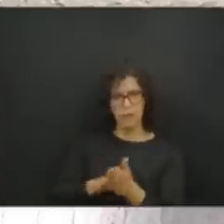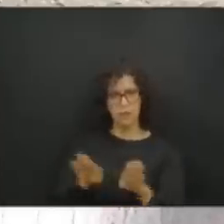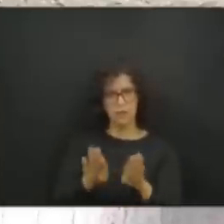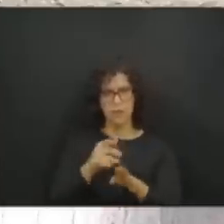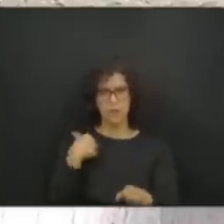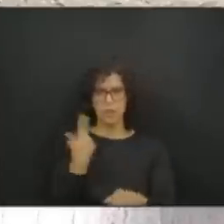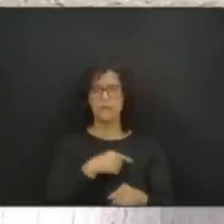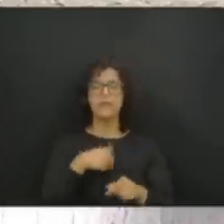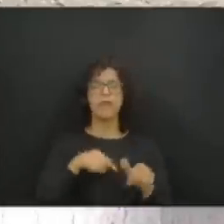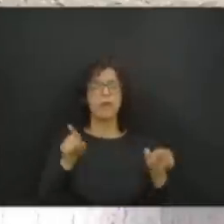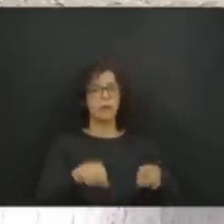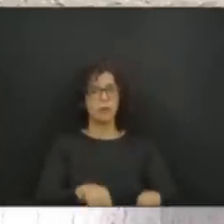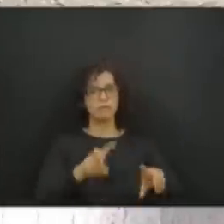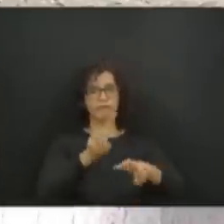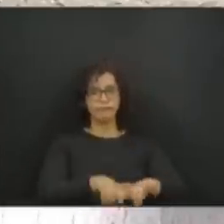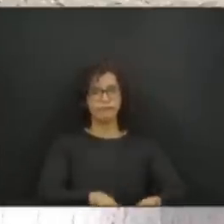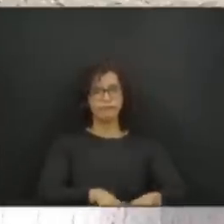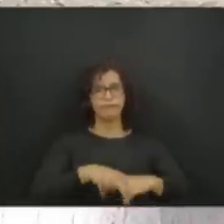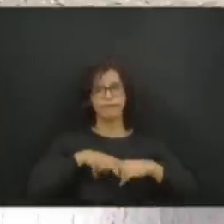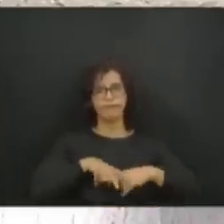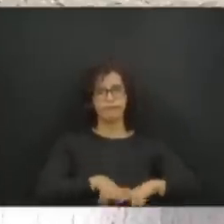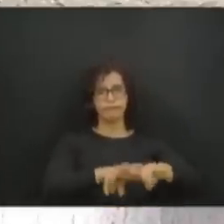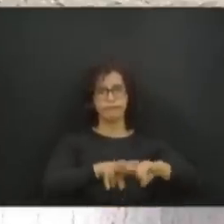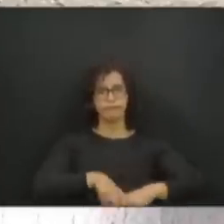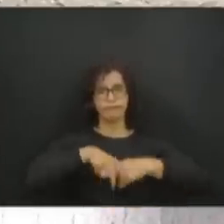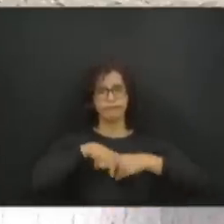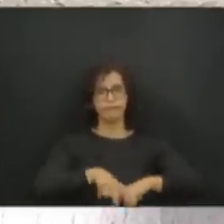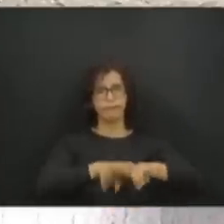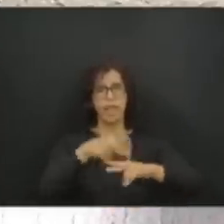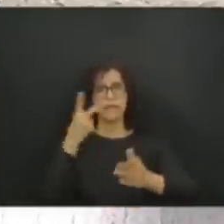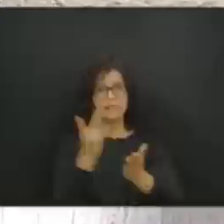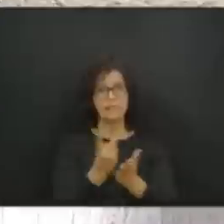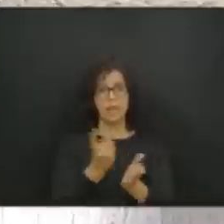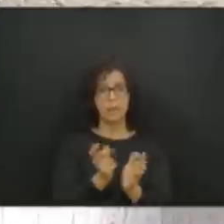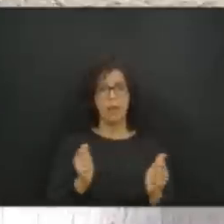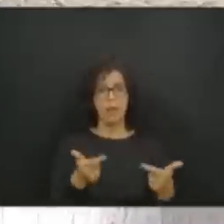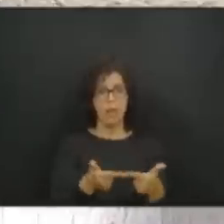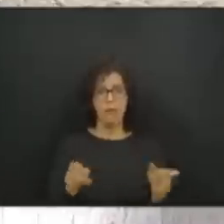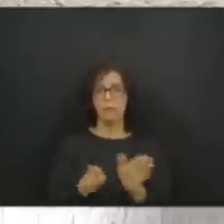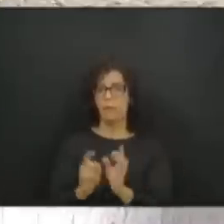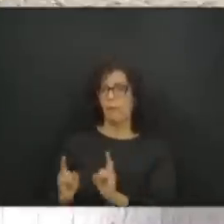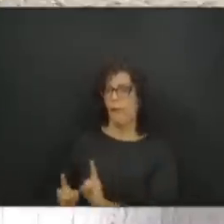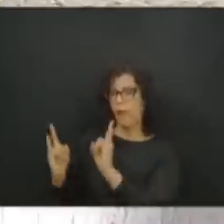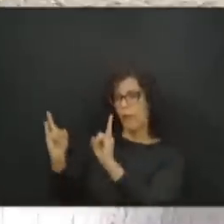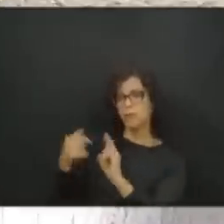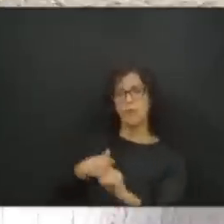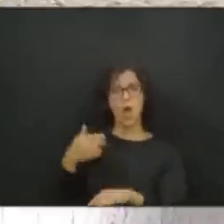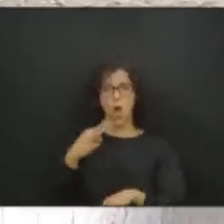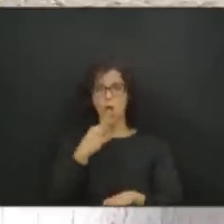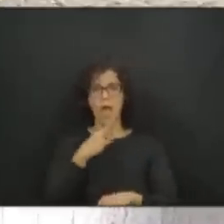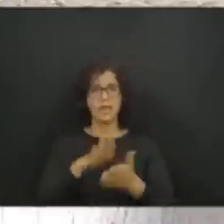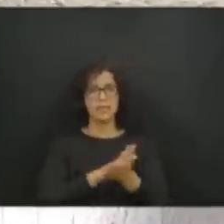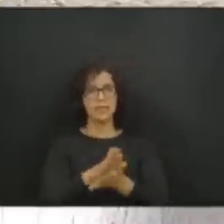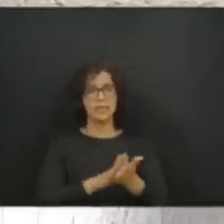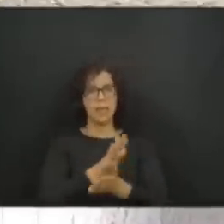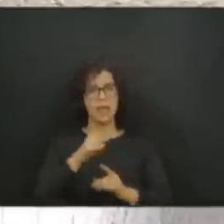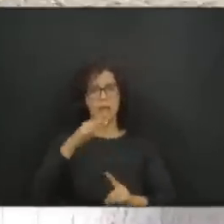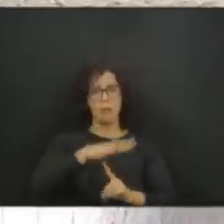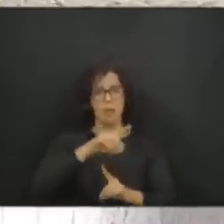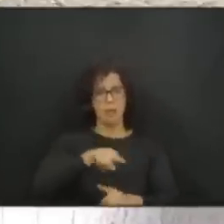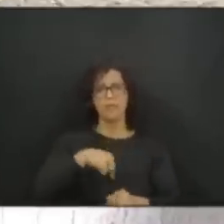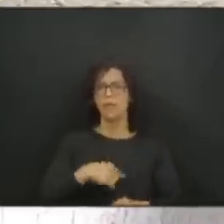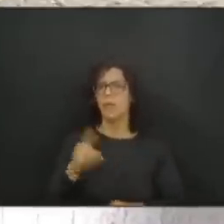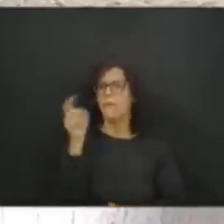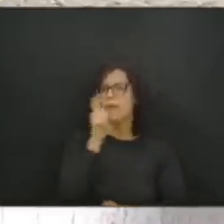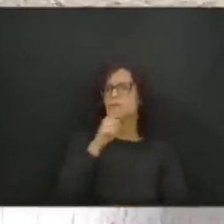pelas ele só fica aqui a vida inteira perto dos palácios e não conhece o estado do Paraná não minta para população